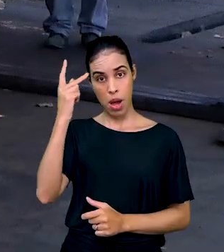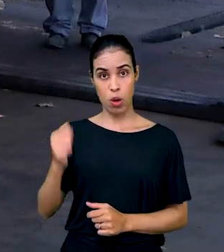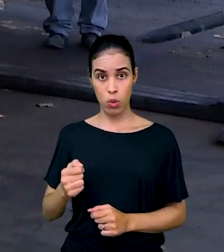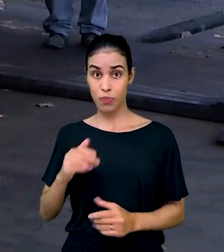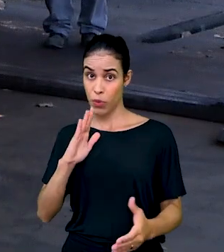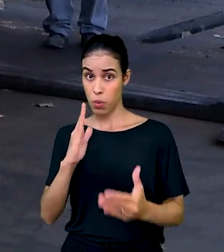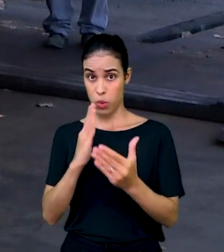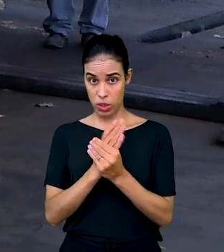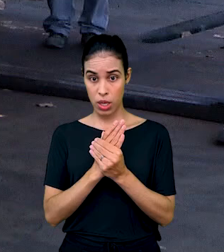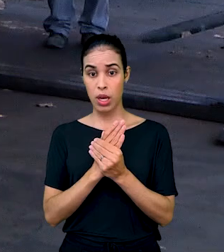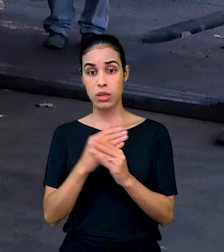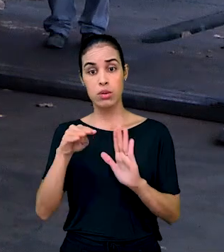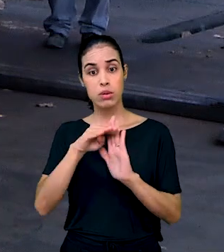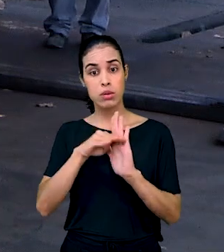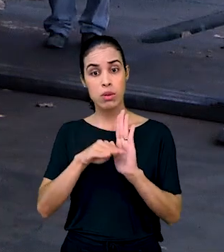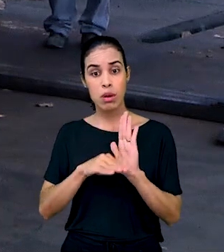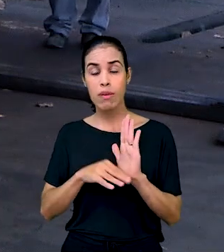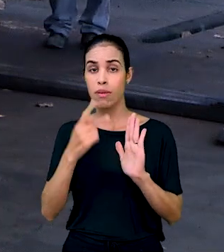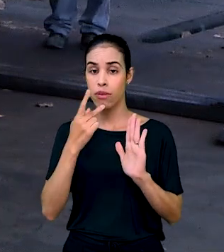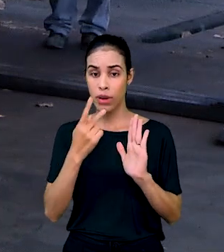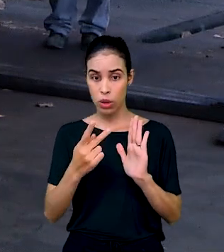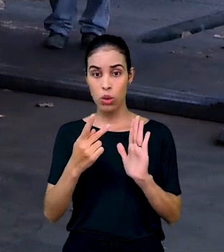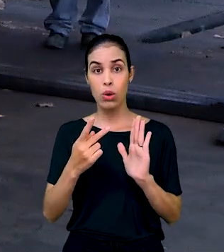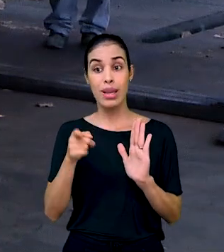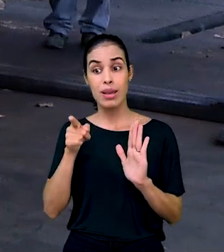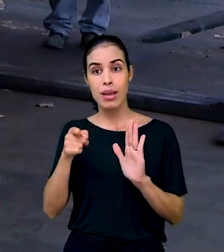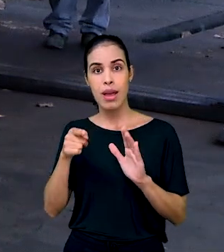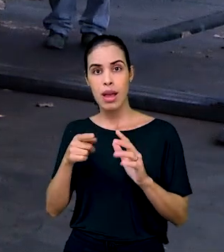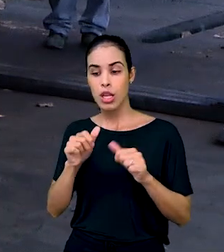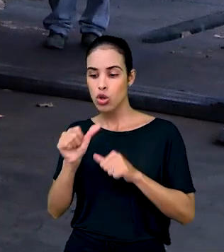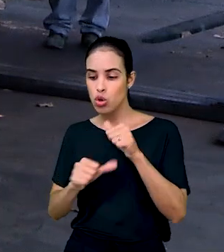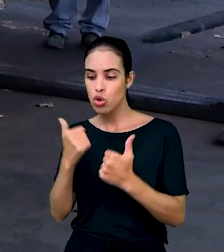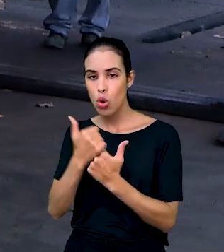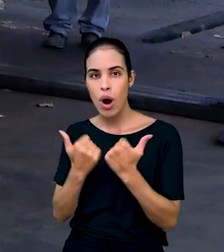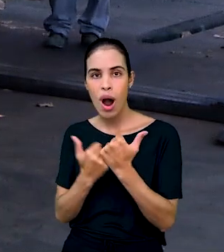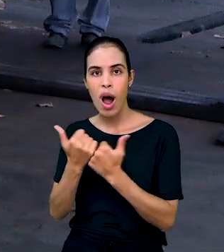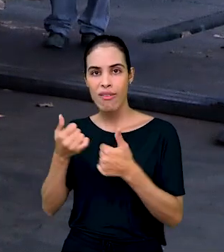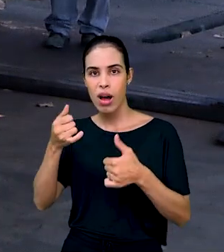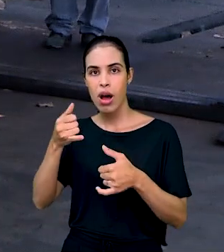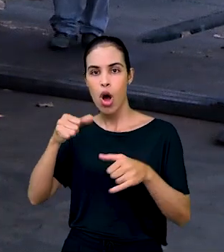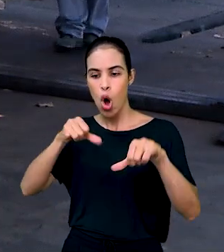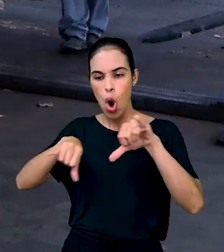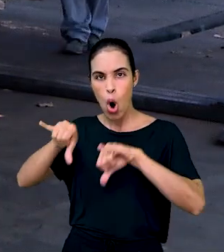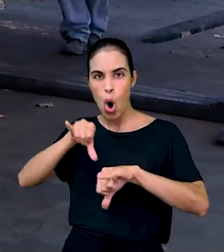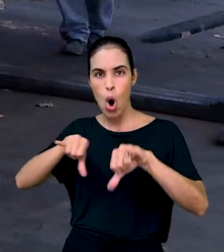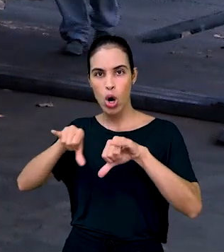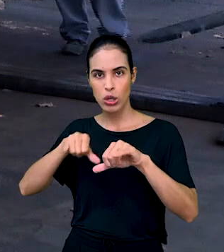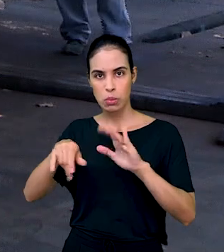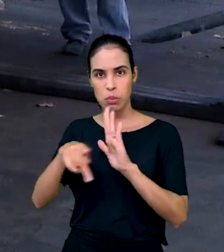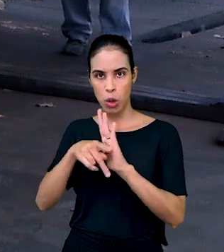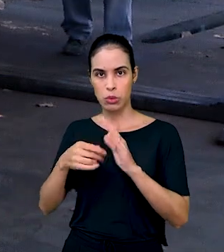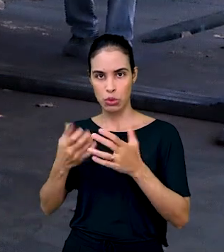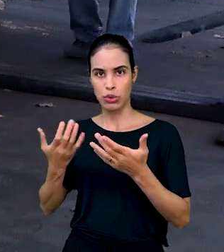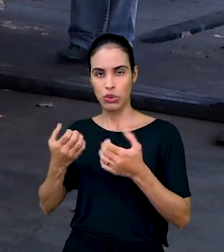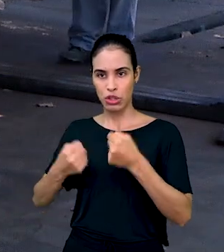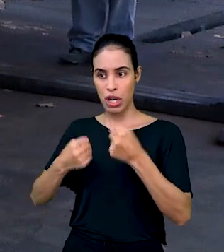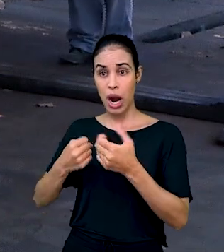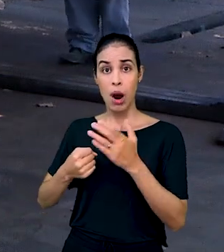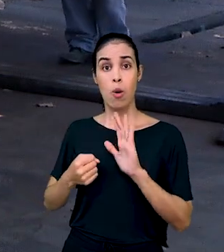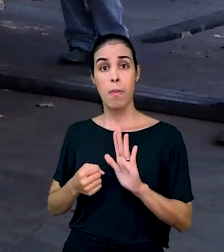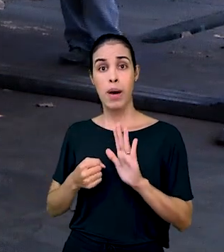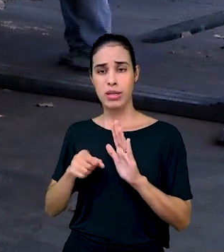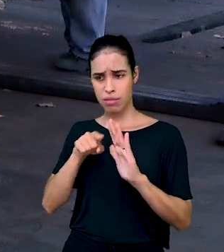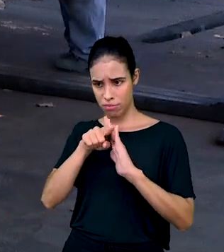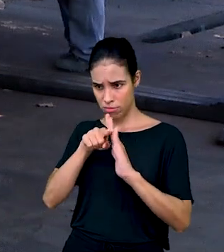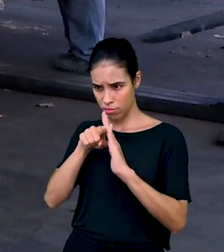No processo, o profissional relatou que lavava peças com óleo diesel e não recebia equipamentos de proteção individual adequados. Além disso, conforme